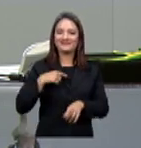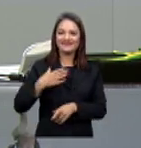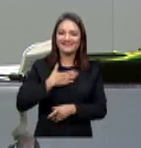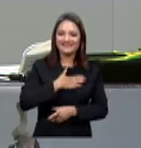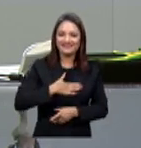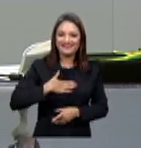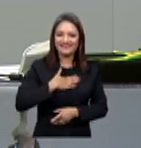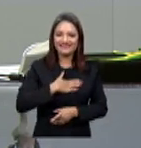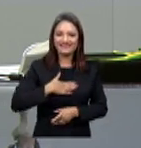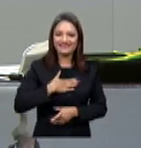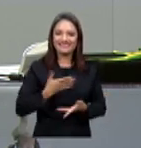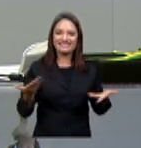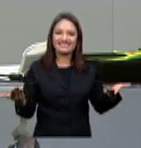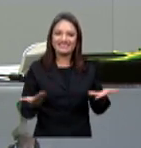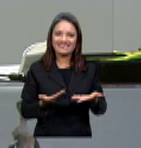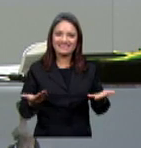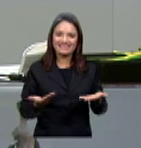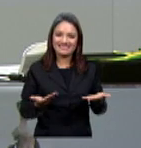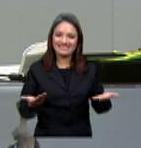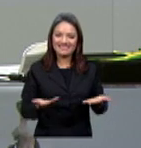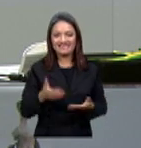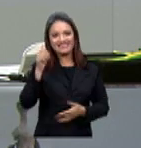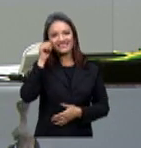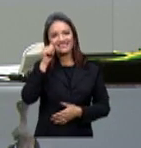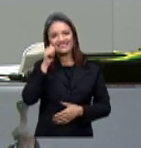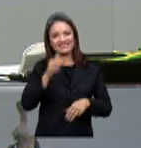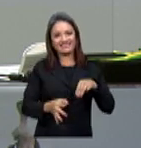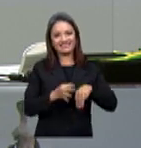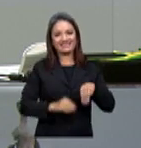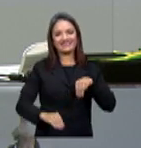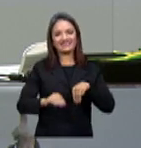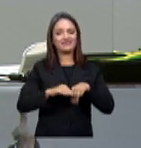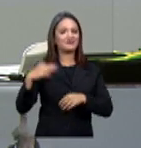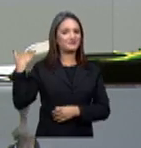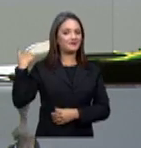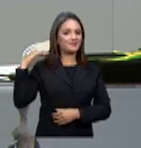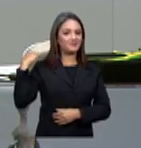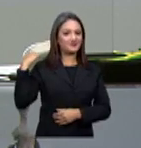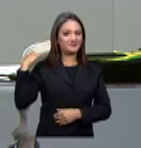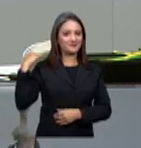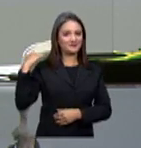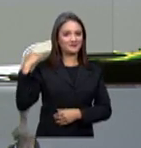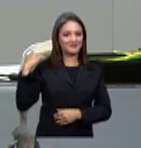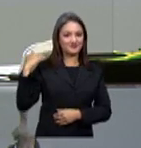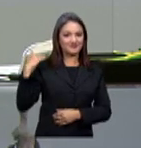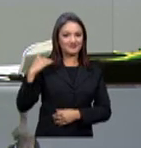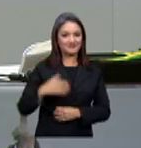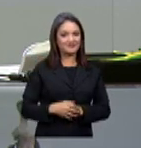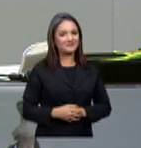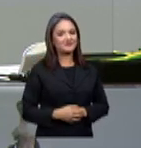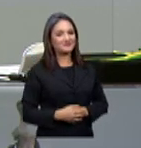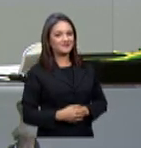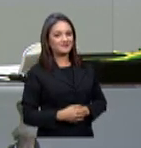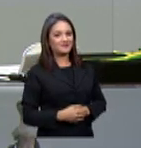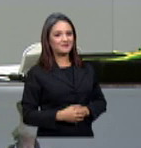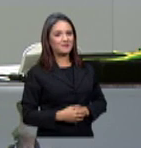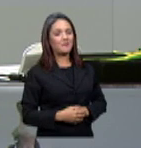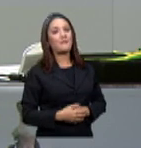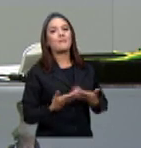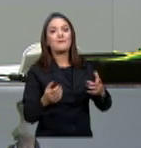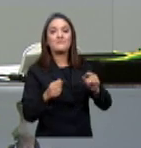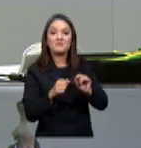e passar a palavra eminente ministra Cármen Lúcia a real e de alisadora